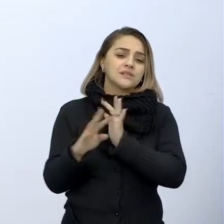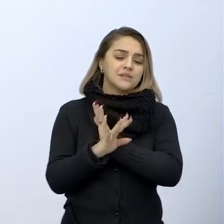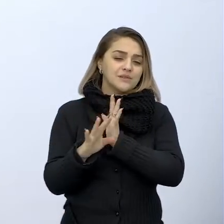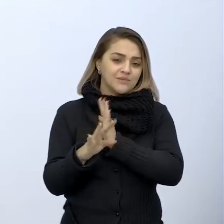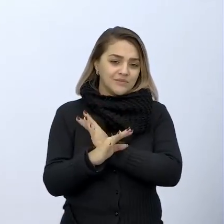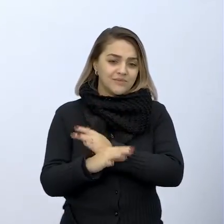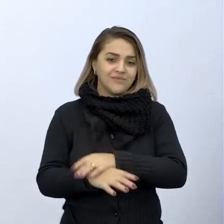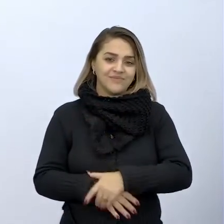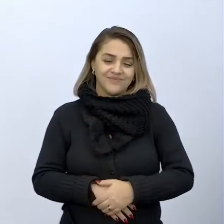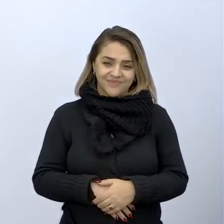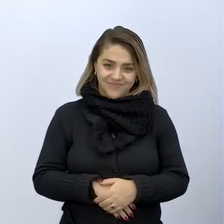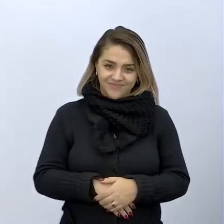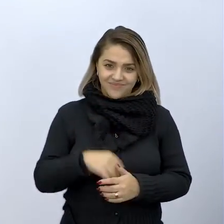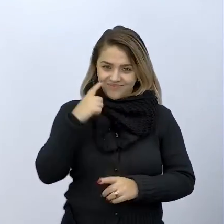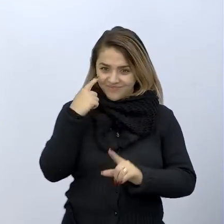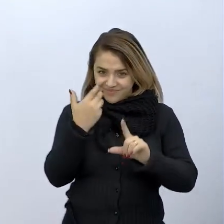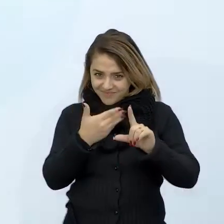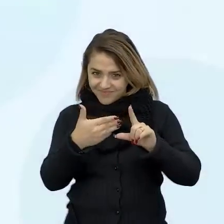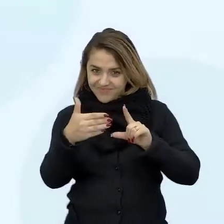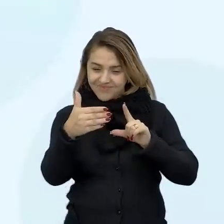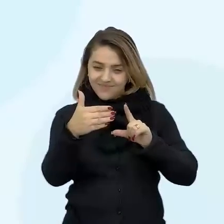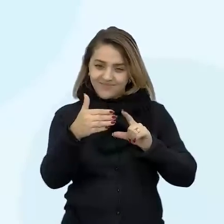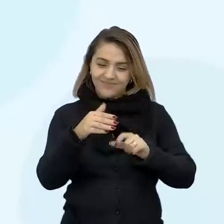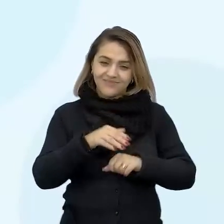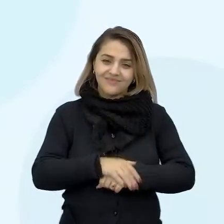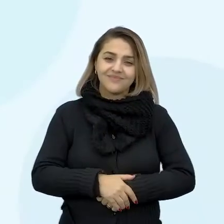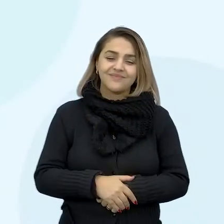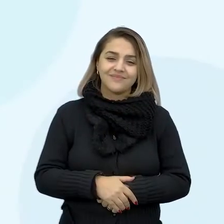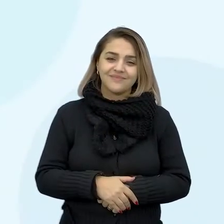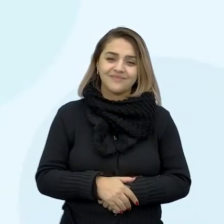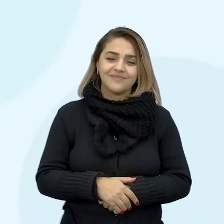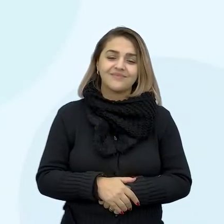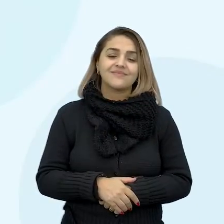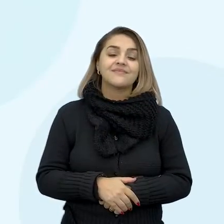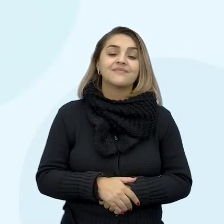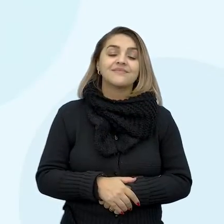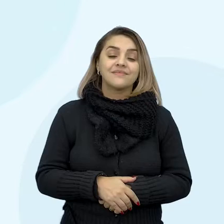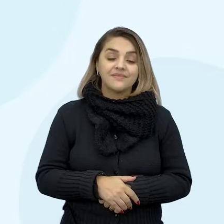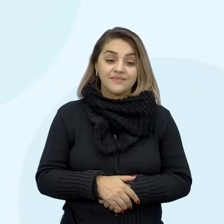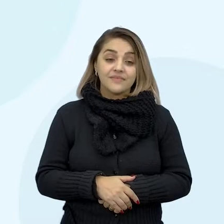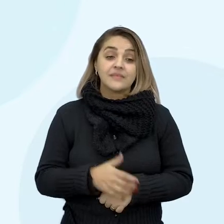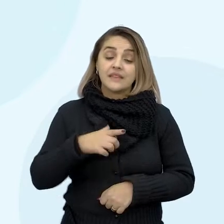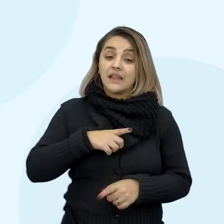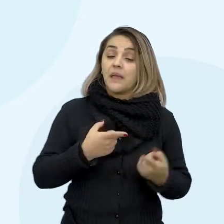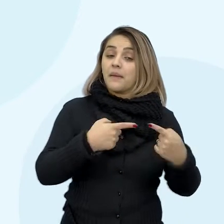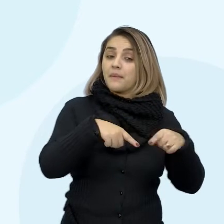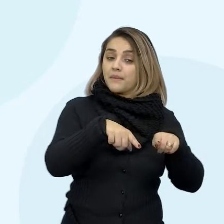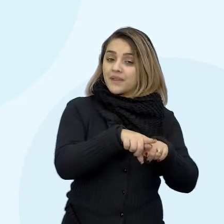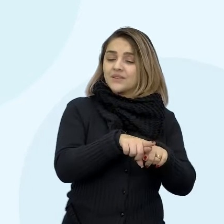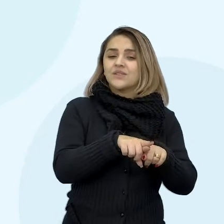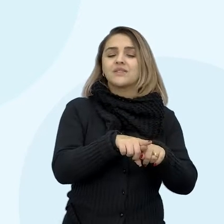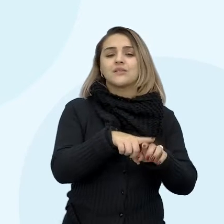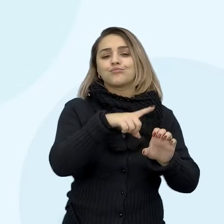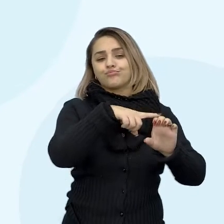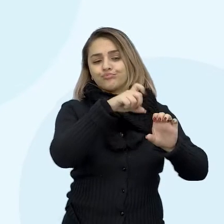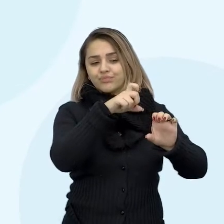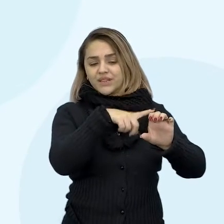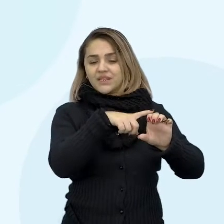de mim agora, volta pro LED, olha lá. Há uma parceria com pequenos agricultores.